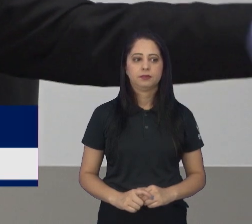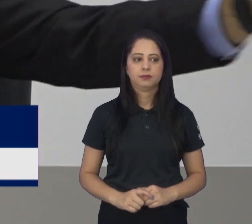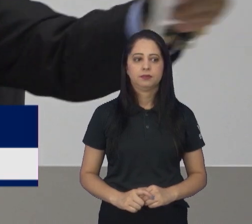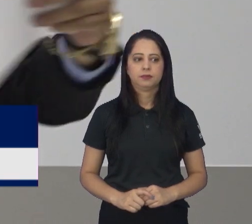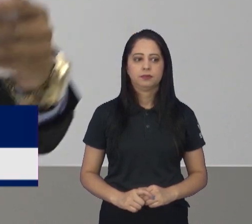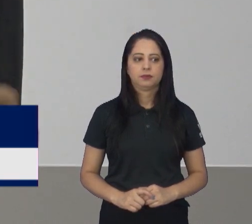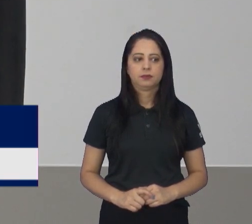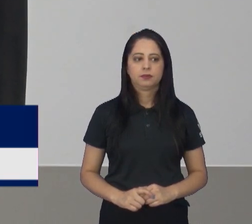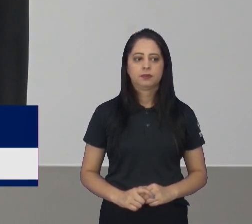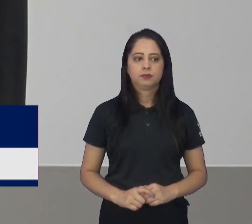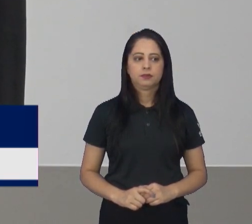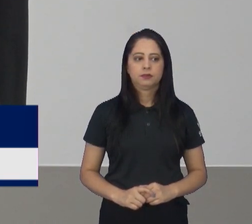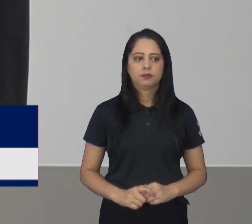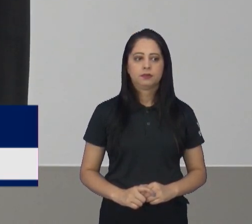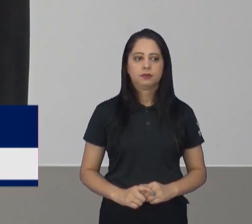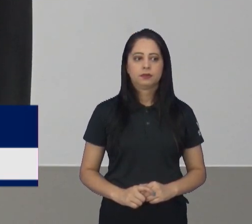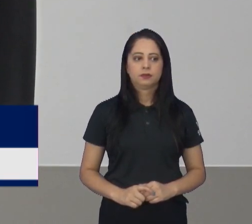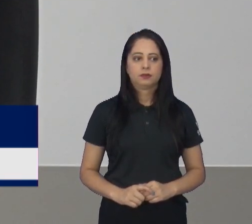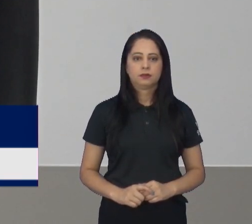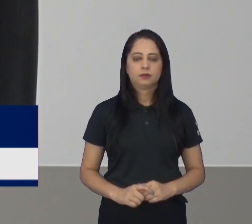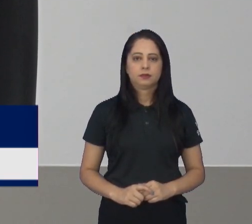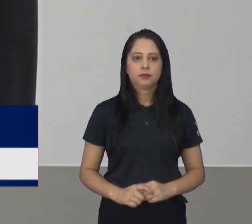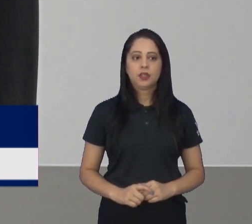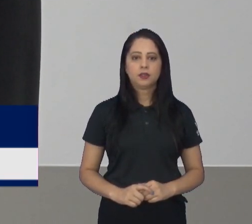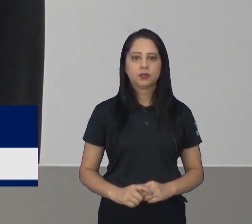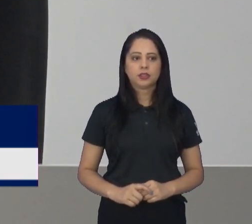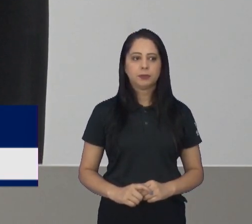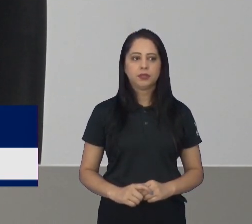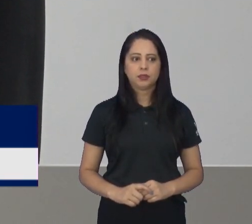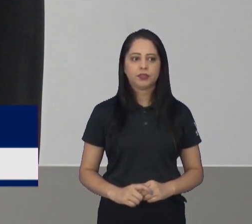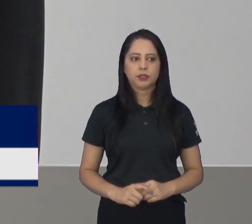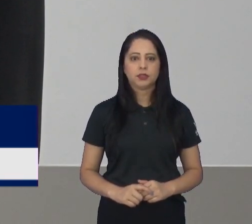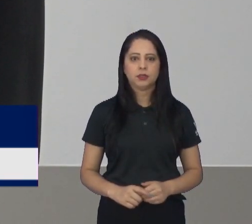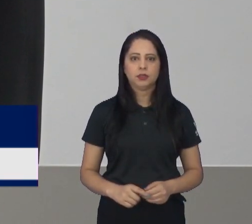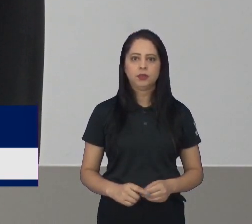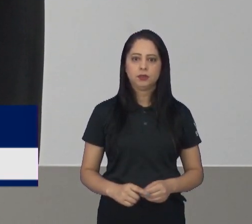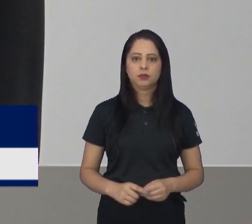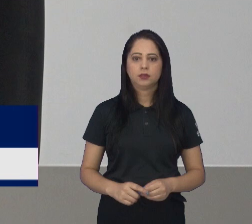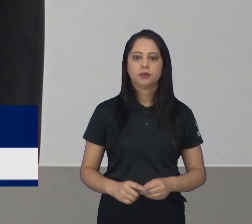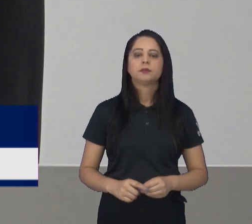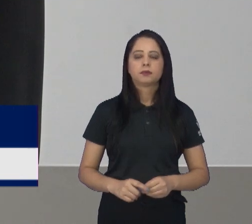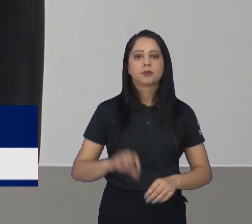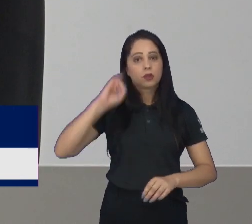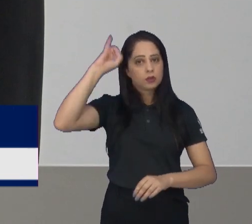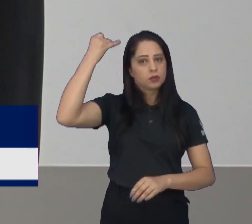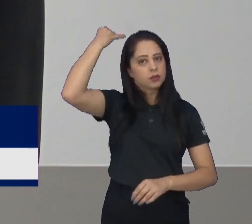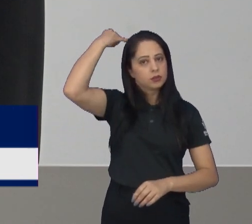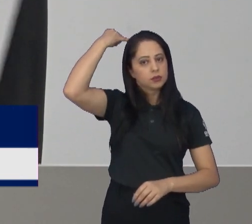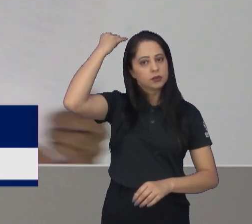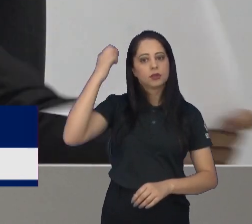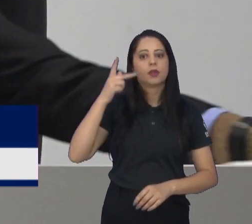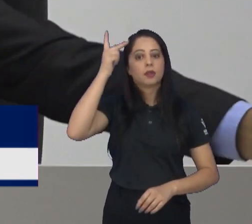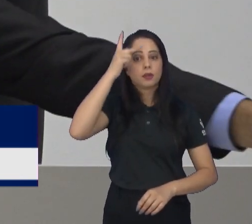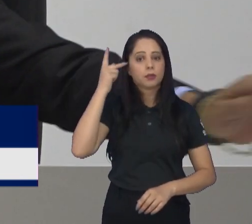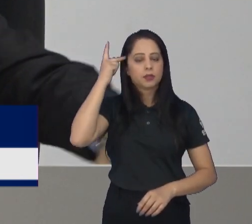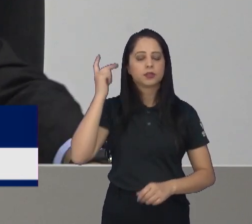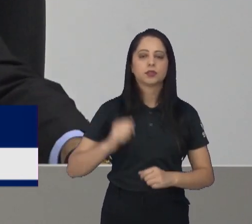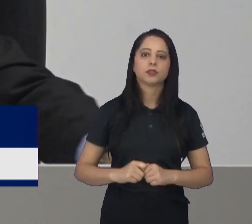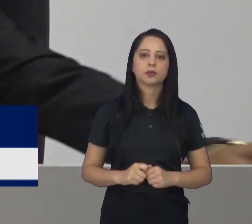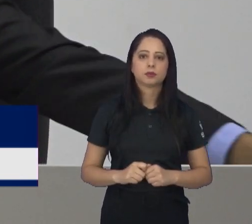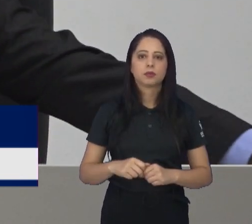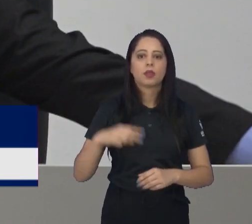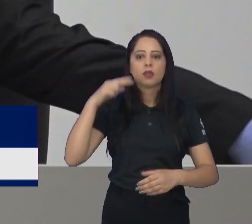Vereadores, o regimento interno fala que caminhamento de votação só são os líderes. Os líderes, doutores Zé Cláudio, Zé Luiz, Fernando Petit. Em